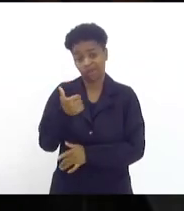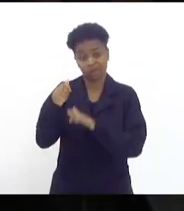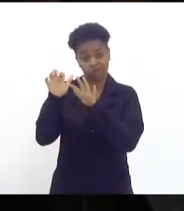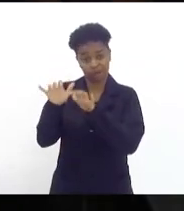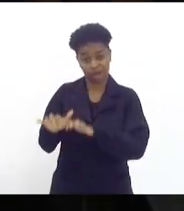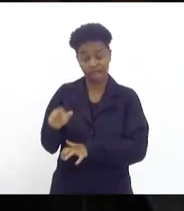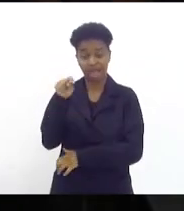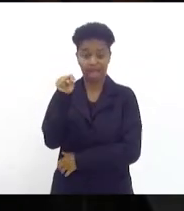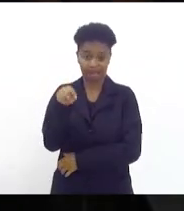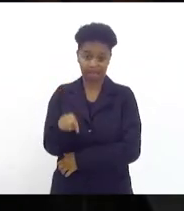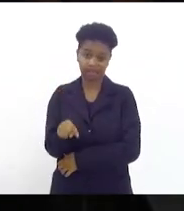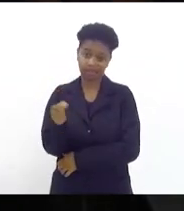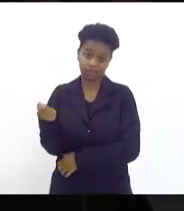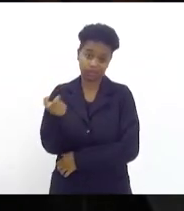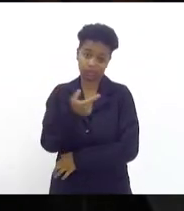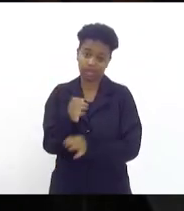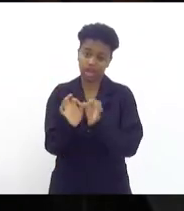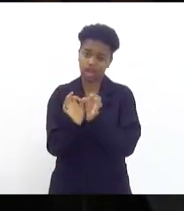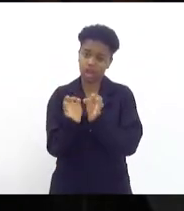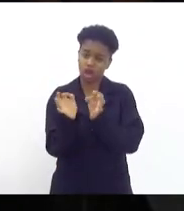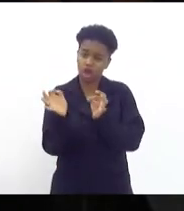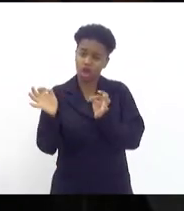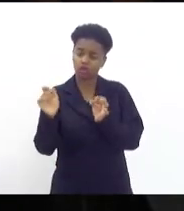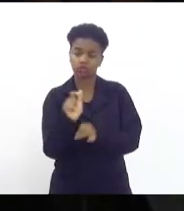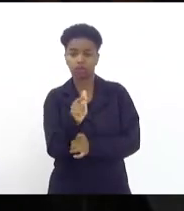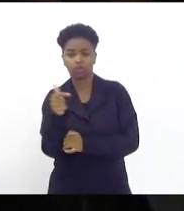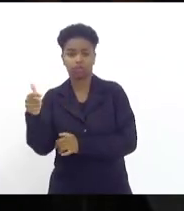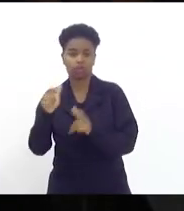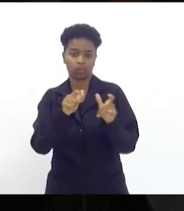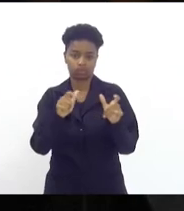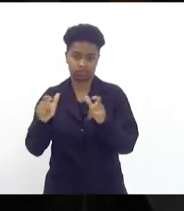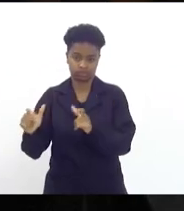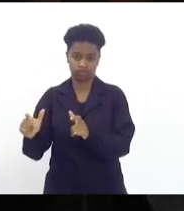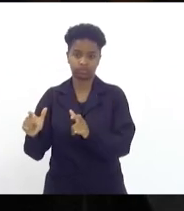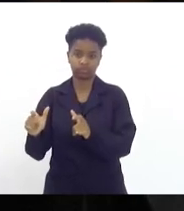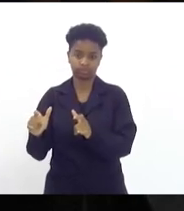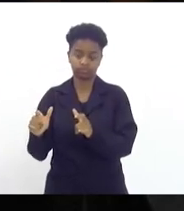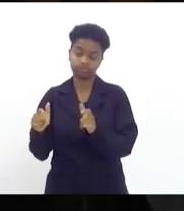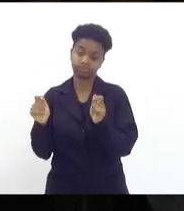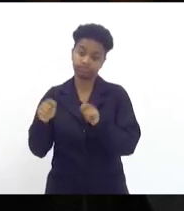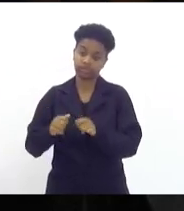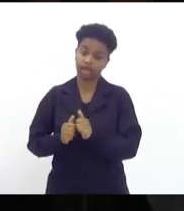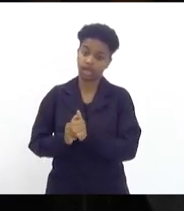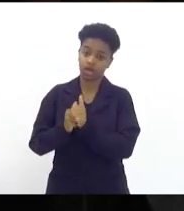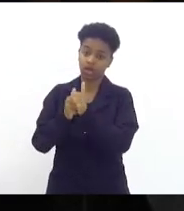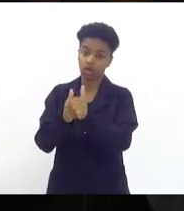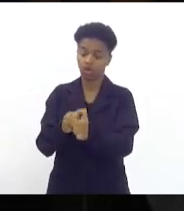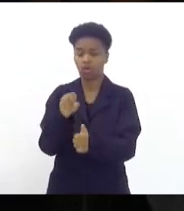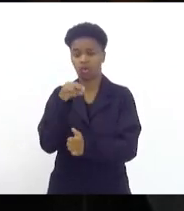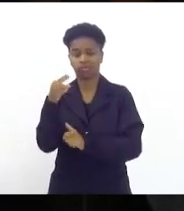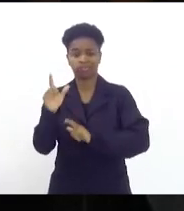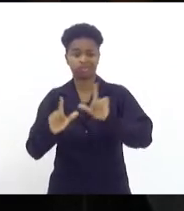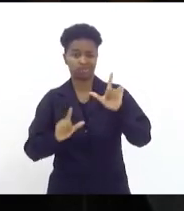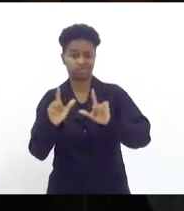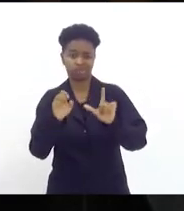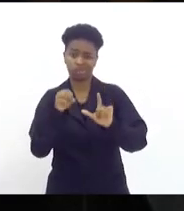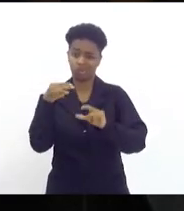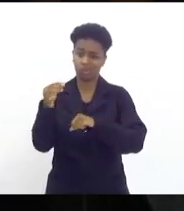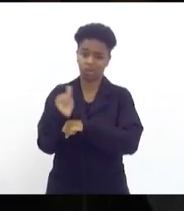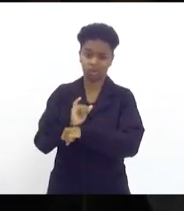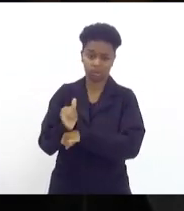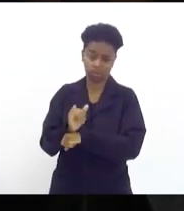aqui do que longe em outro pavimento acompanhando ou pela TV pelo YouTube